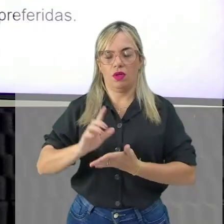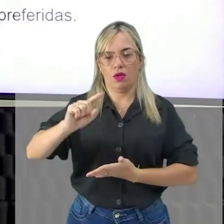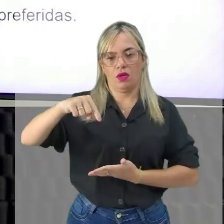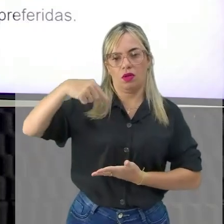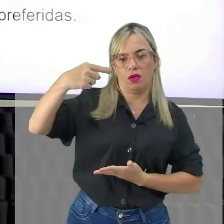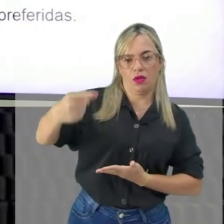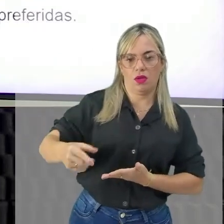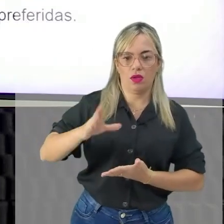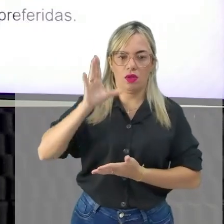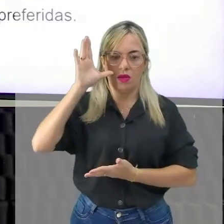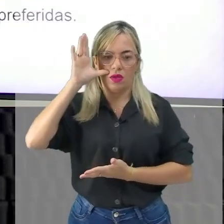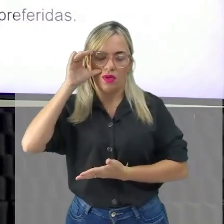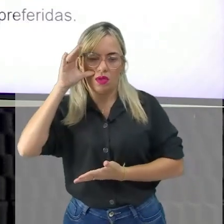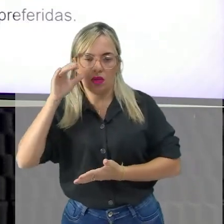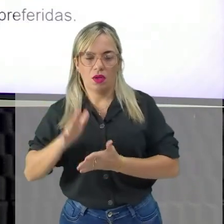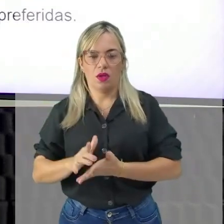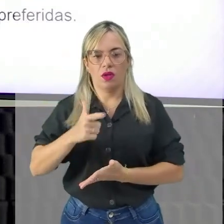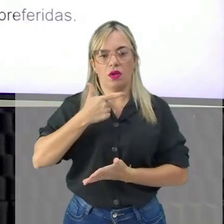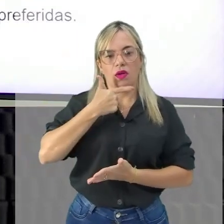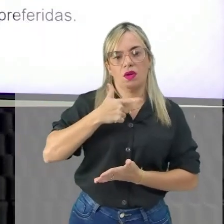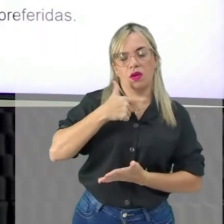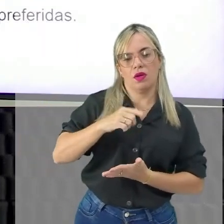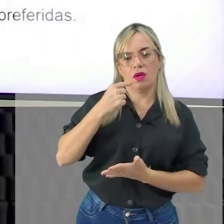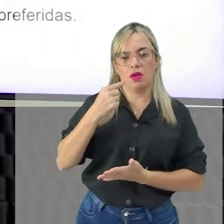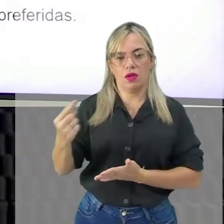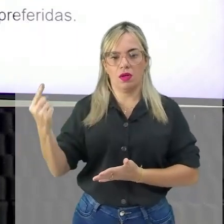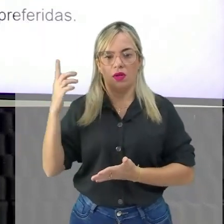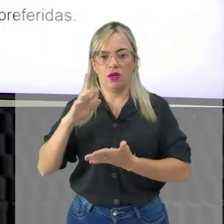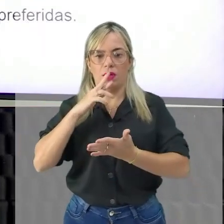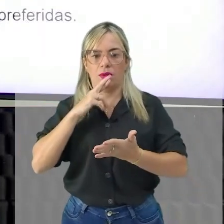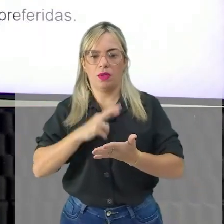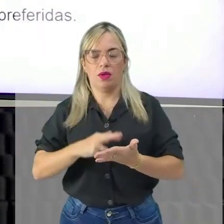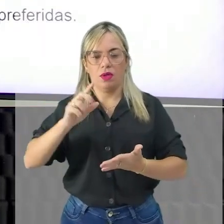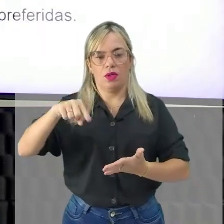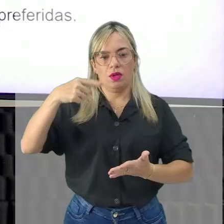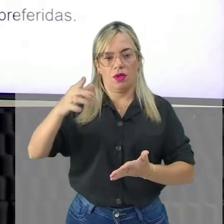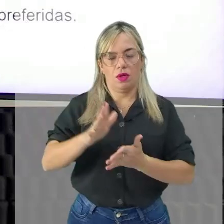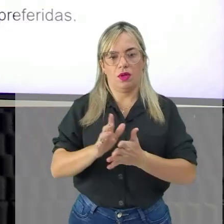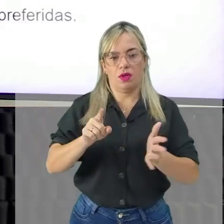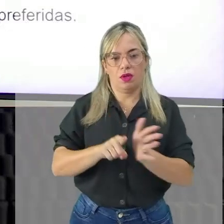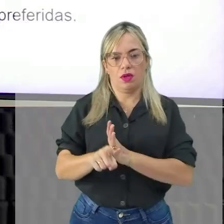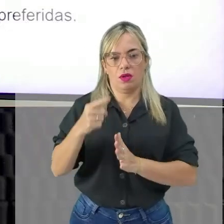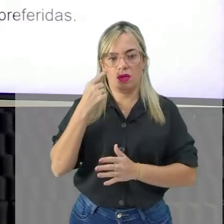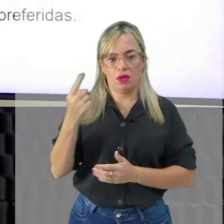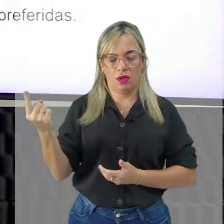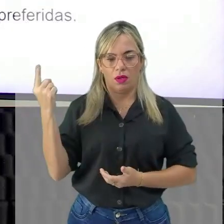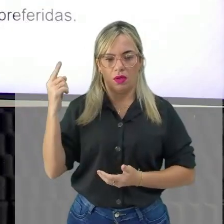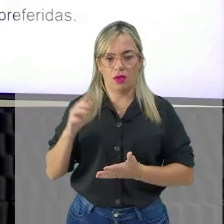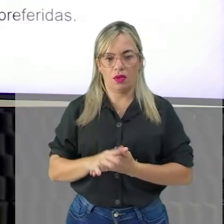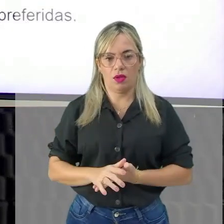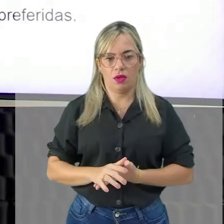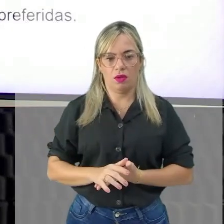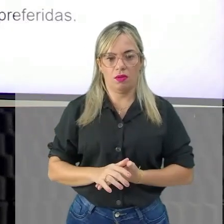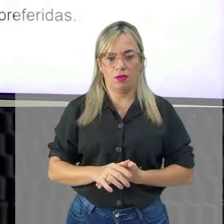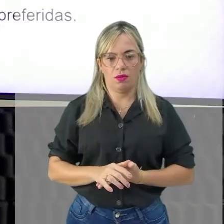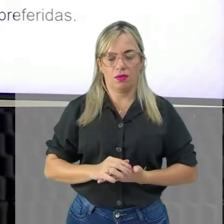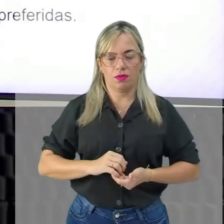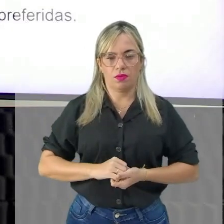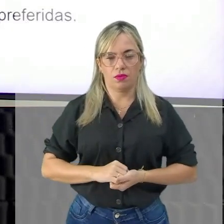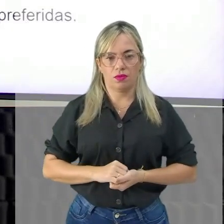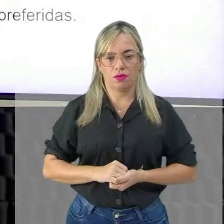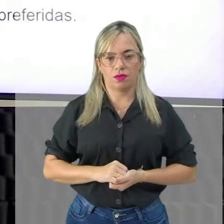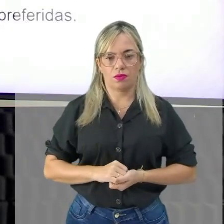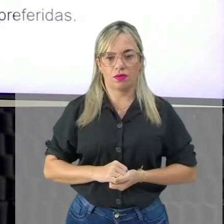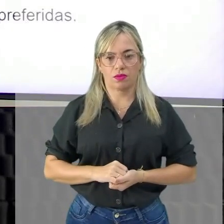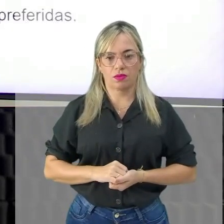a seguinte curiosidade sobre queijos para responder a questão seguinte. Pegue 10 litros de leite,